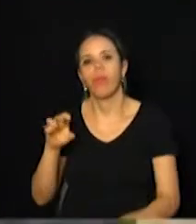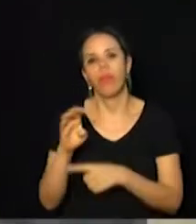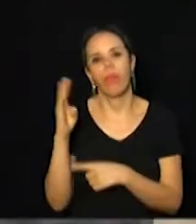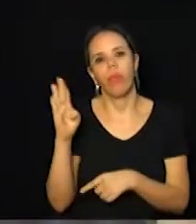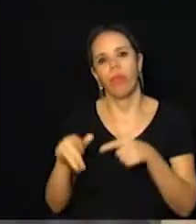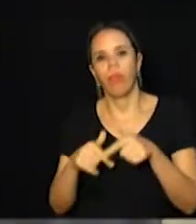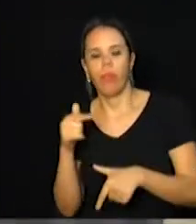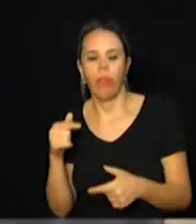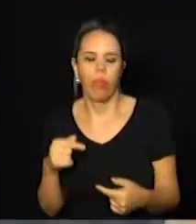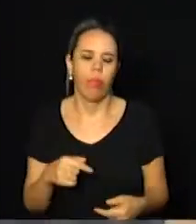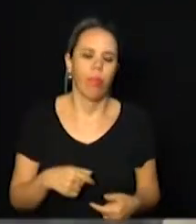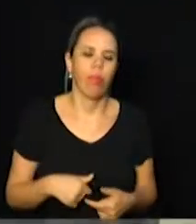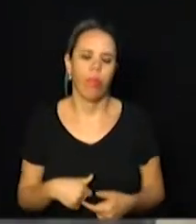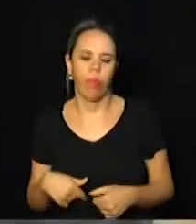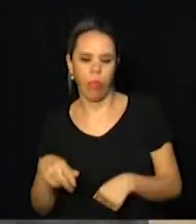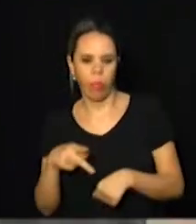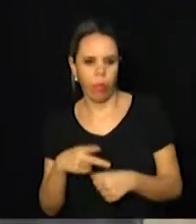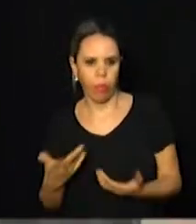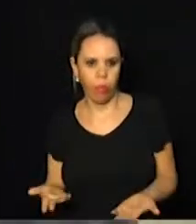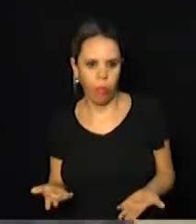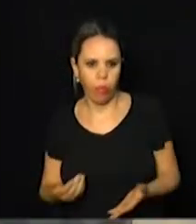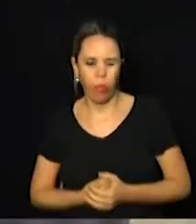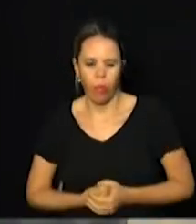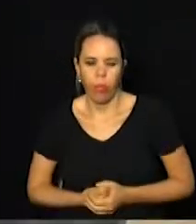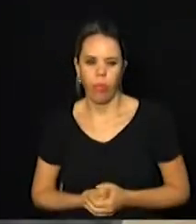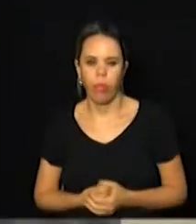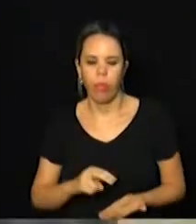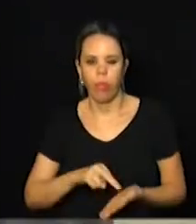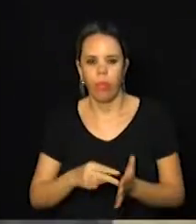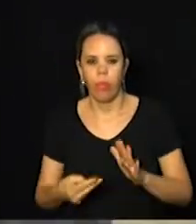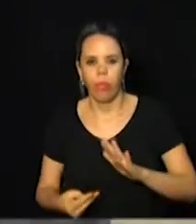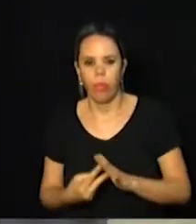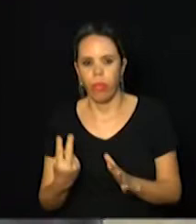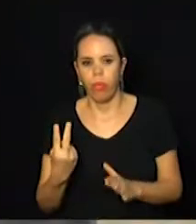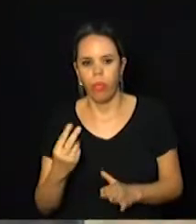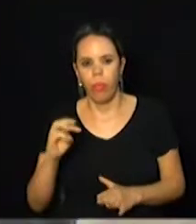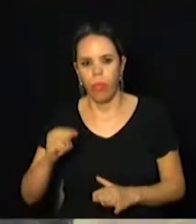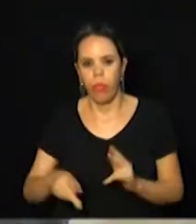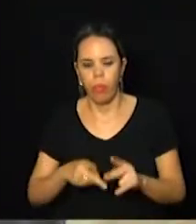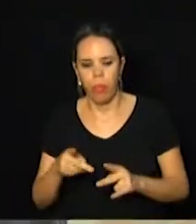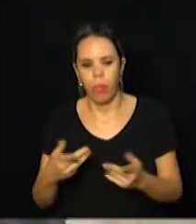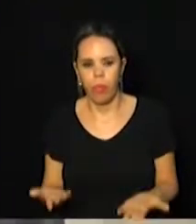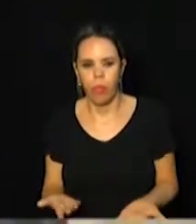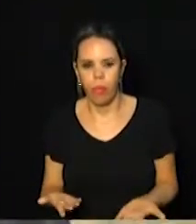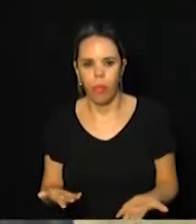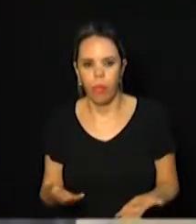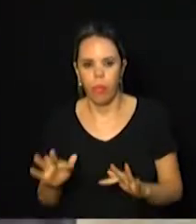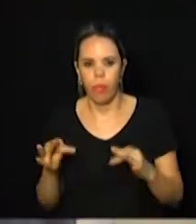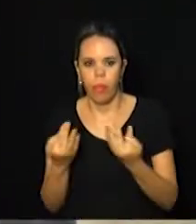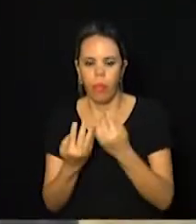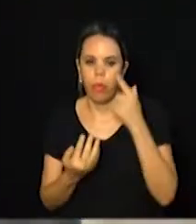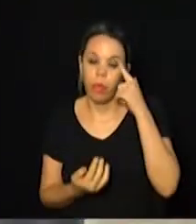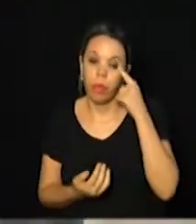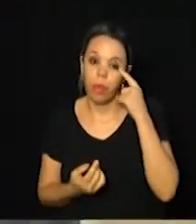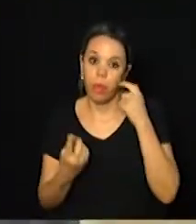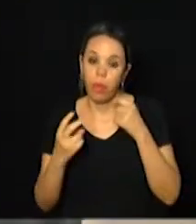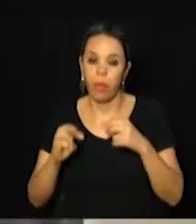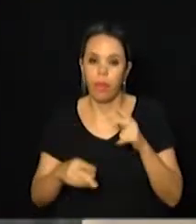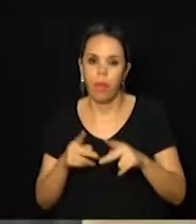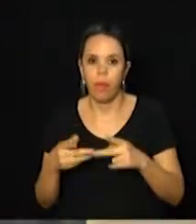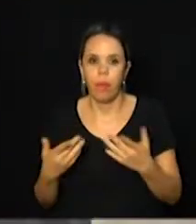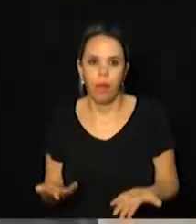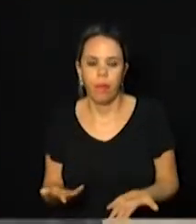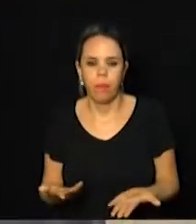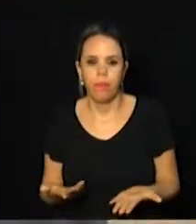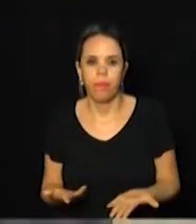diretos no país e correspondente as duas dois milhões de pessoas que envolve as famílias são dois milhões